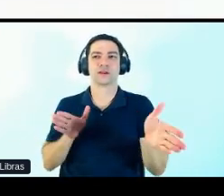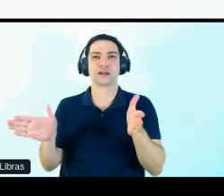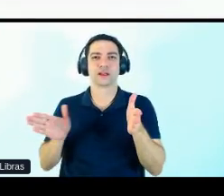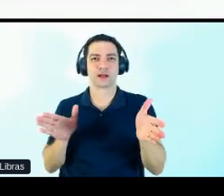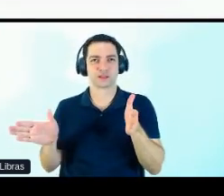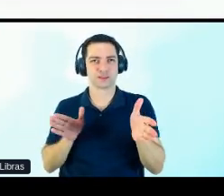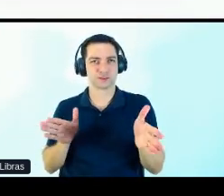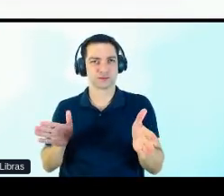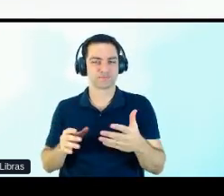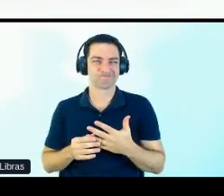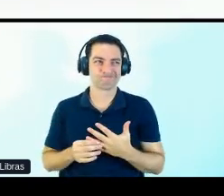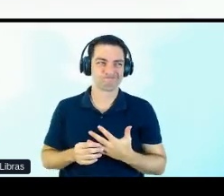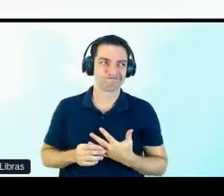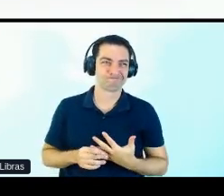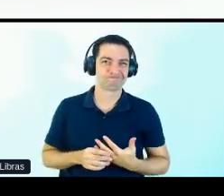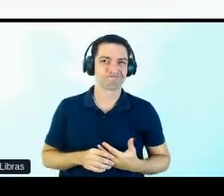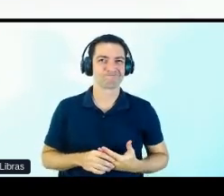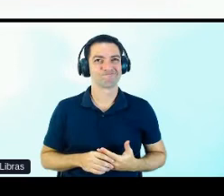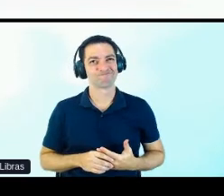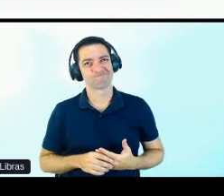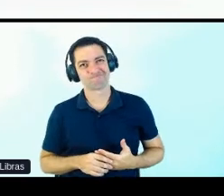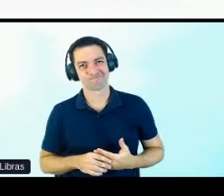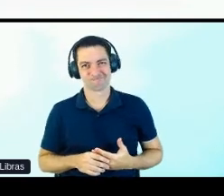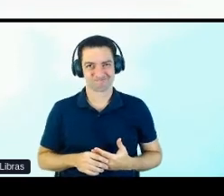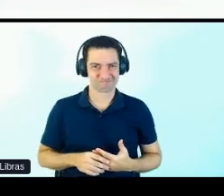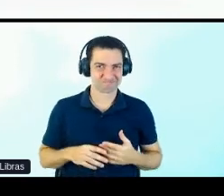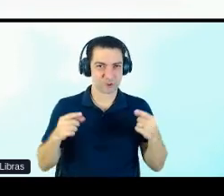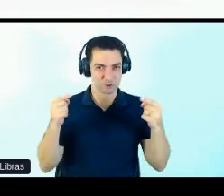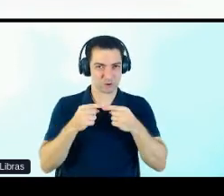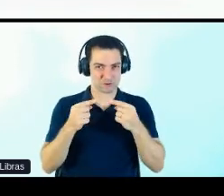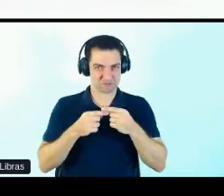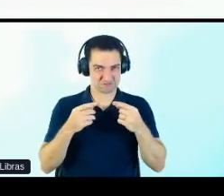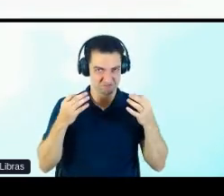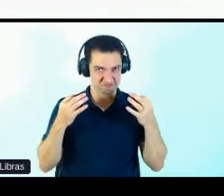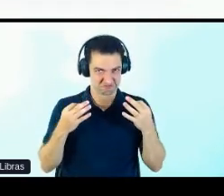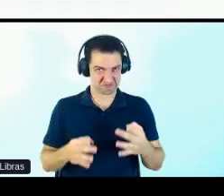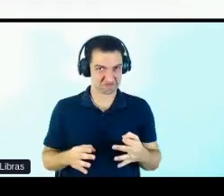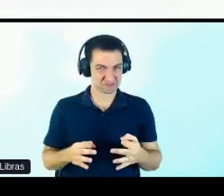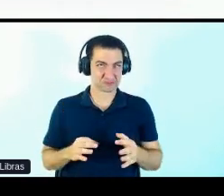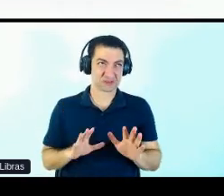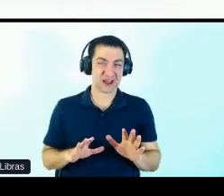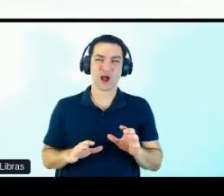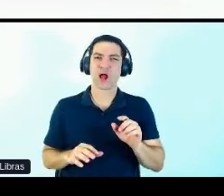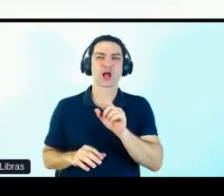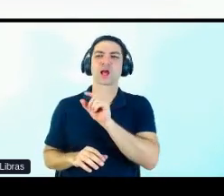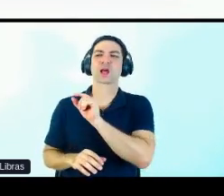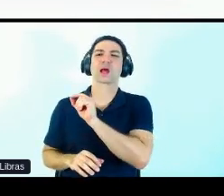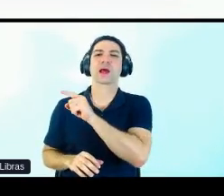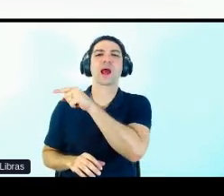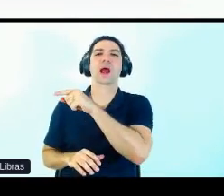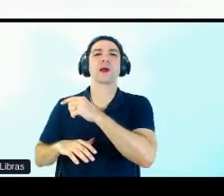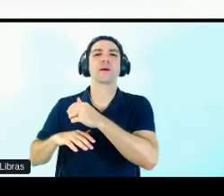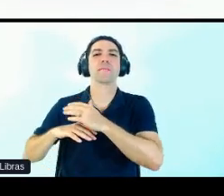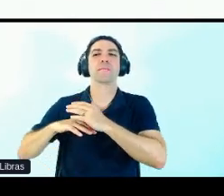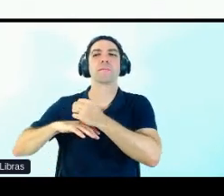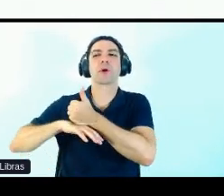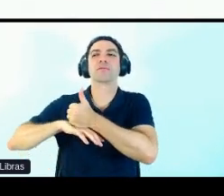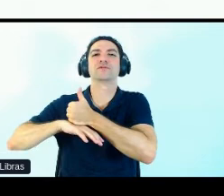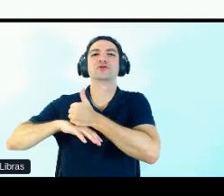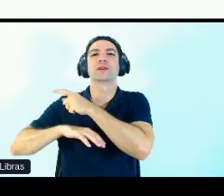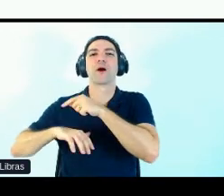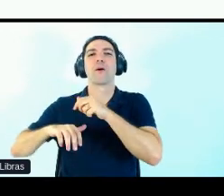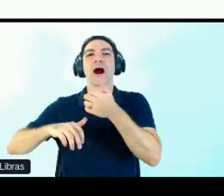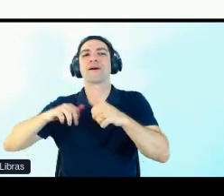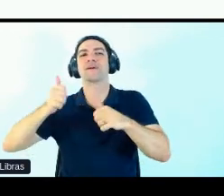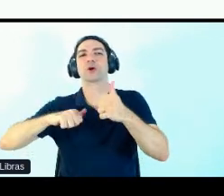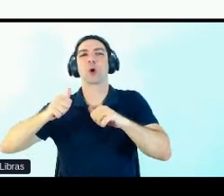depende para quem avaliou isso. Não sei nem como é que isso é avaliado, se alguém coloco, mas às